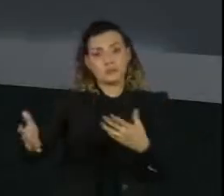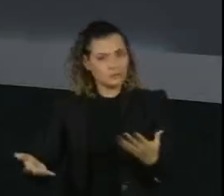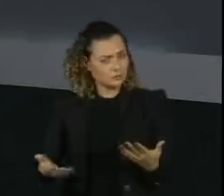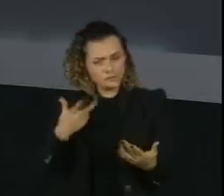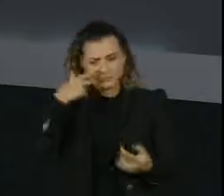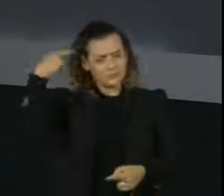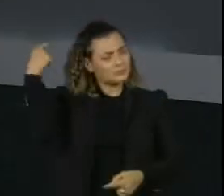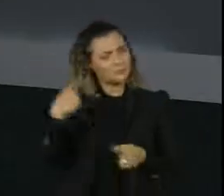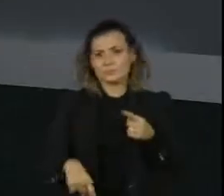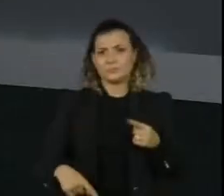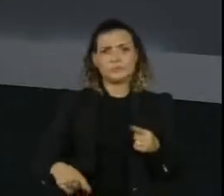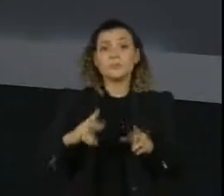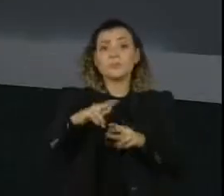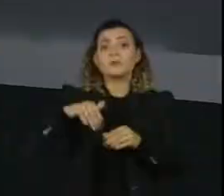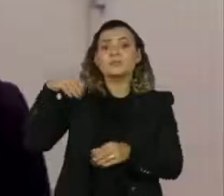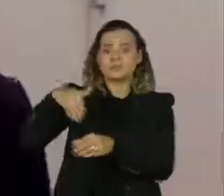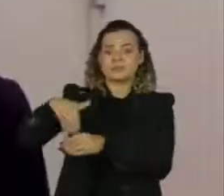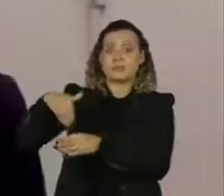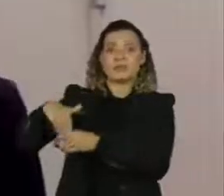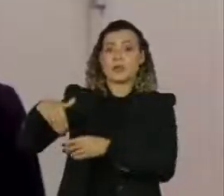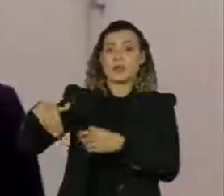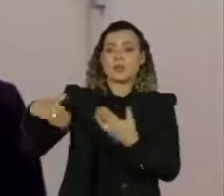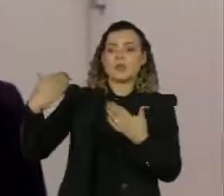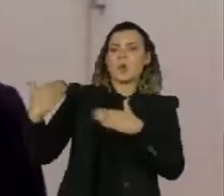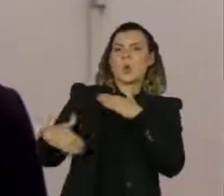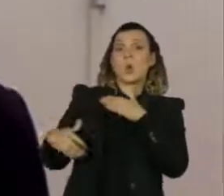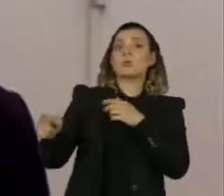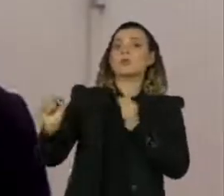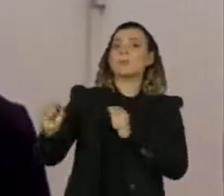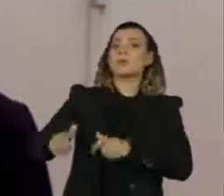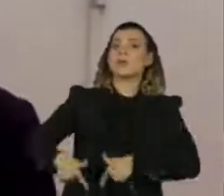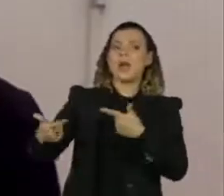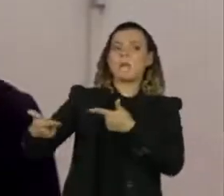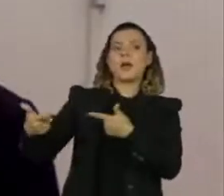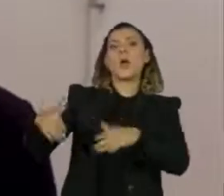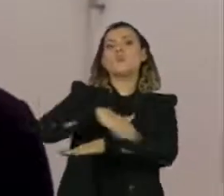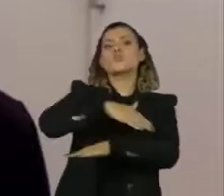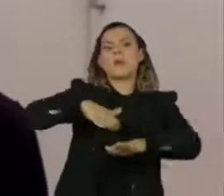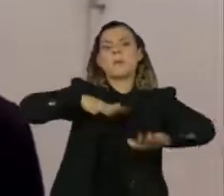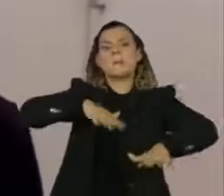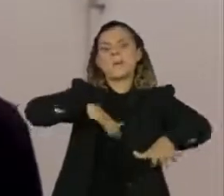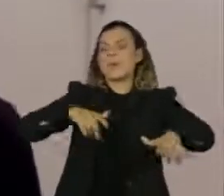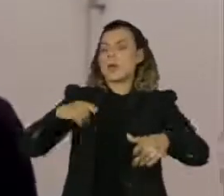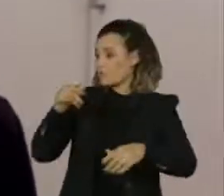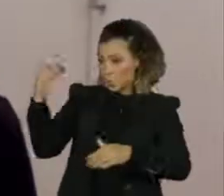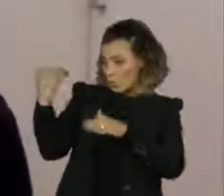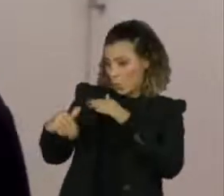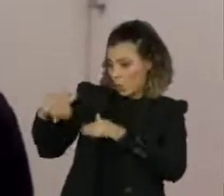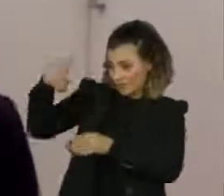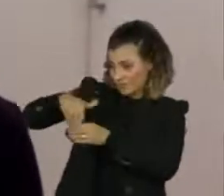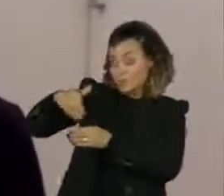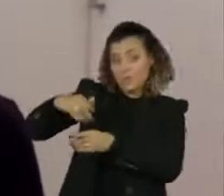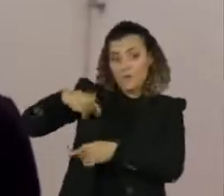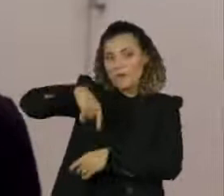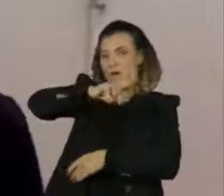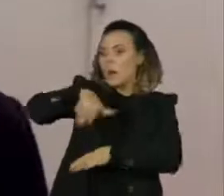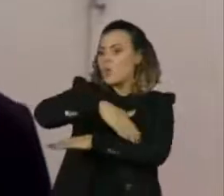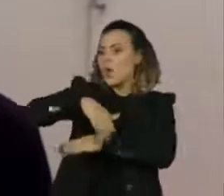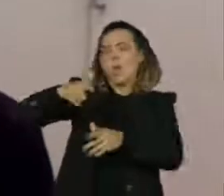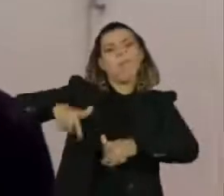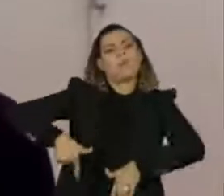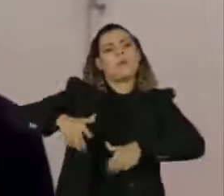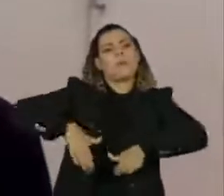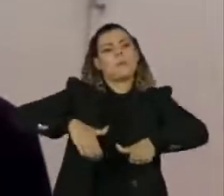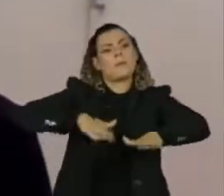se concordar com o resultado eleitoral, por exemplo, as pessoas possam pegar em armas. Então, me parece que essa nova modalidade de tentar